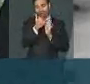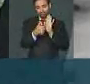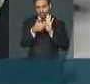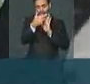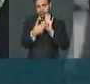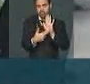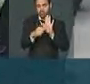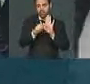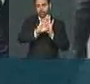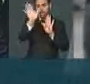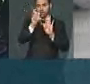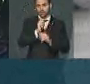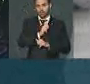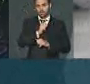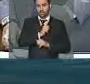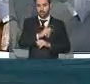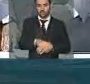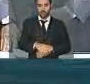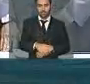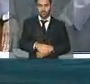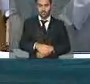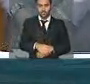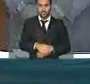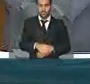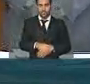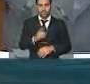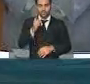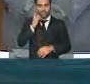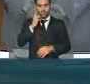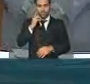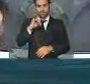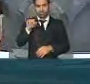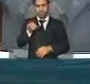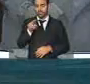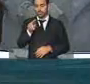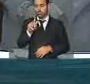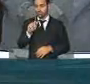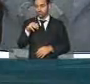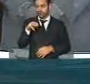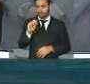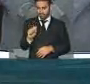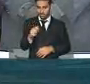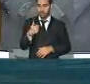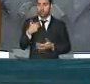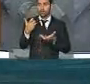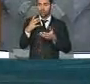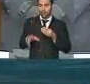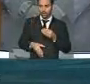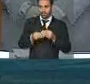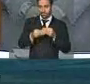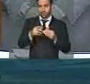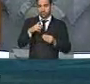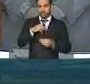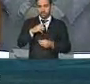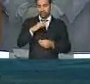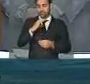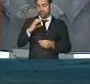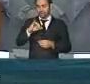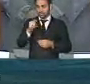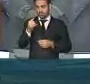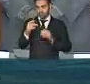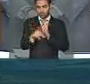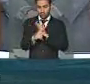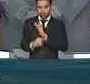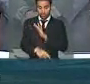claro, qualquer deliberação eu queria adicionalmente lembrar o seguinte, que há um parecer da CCJ da